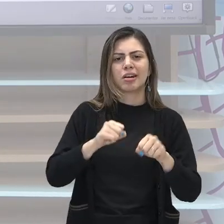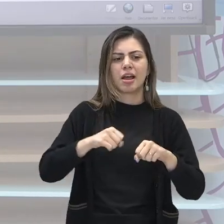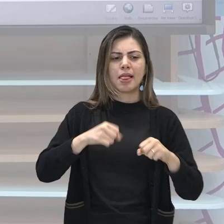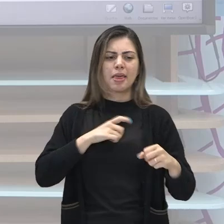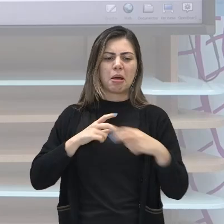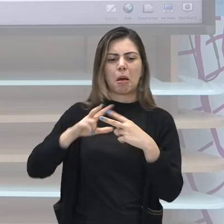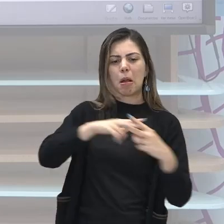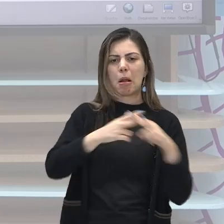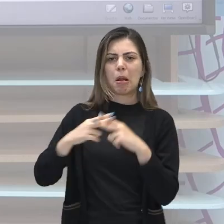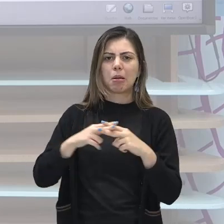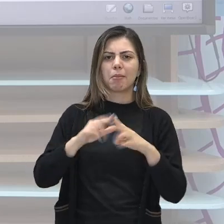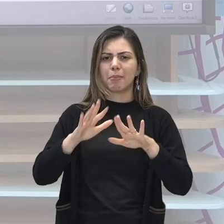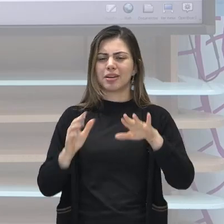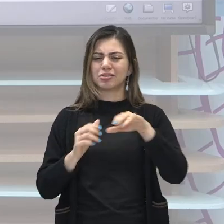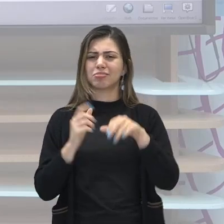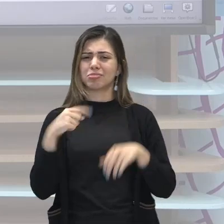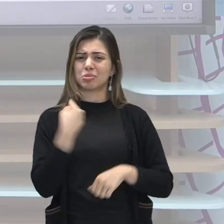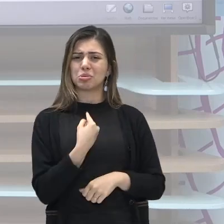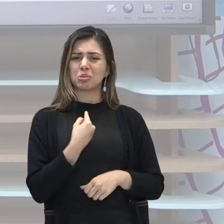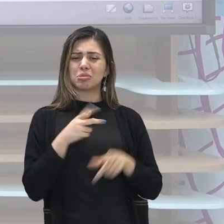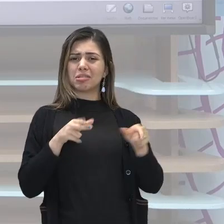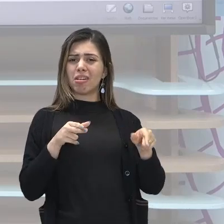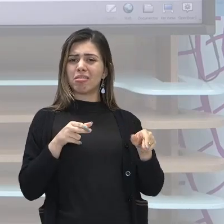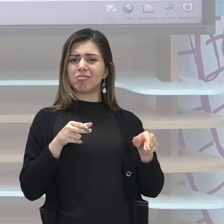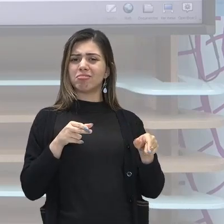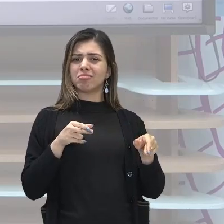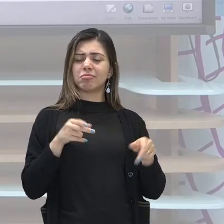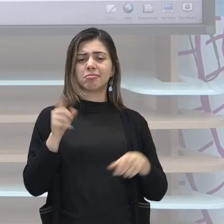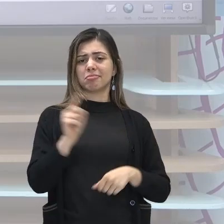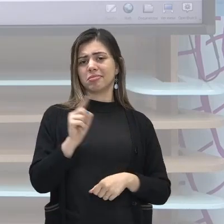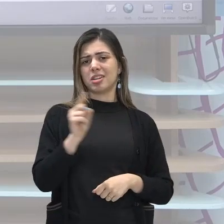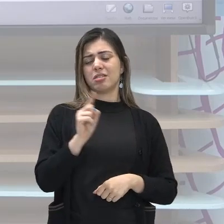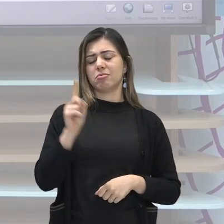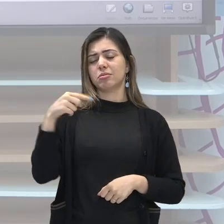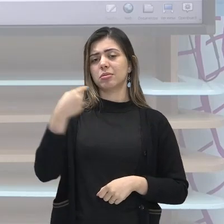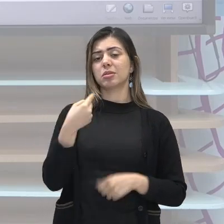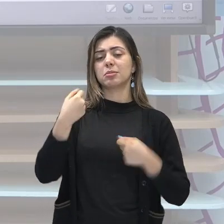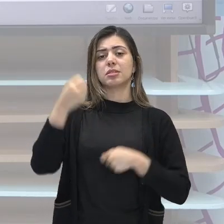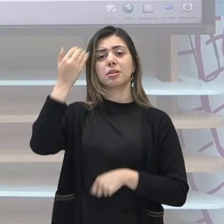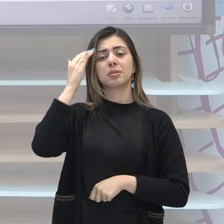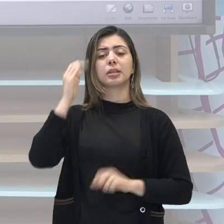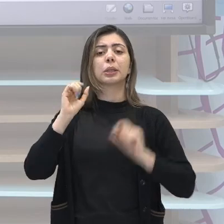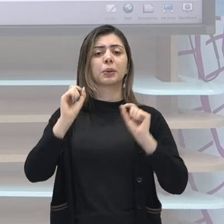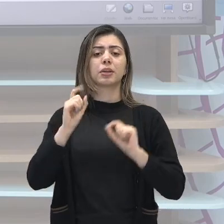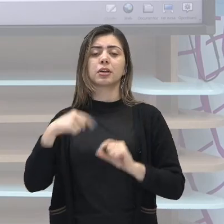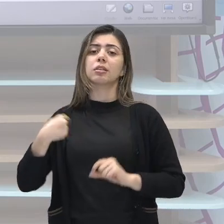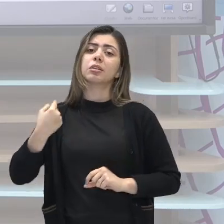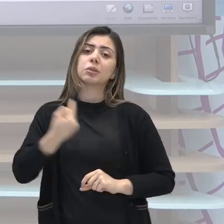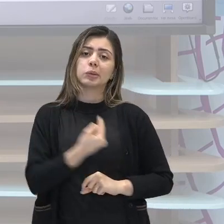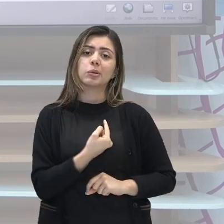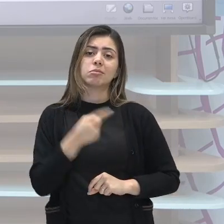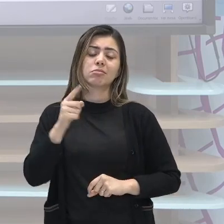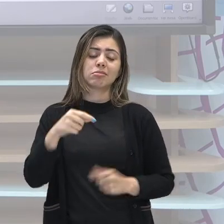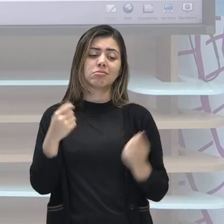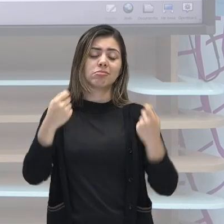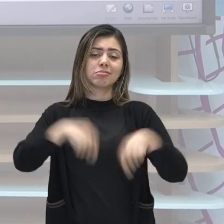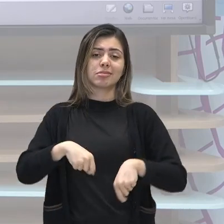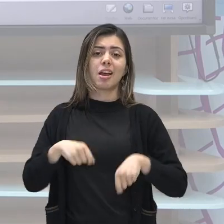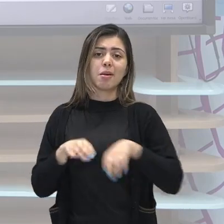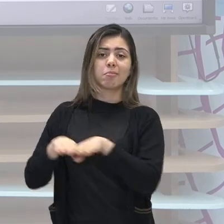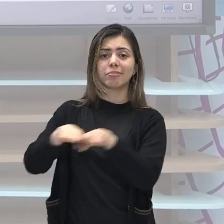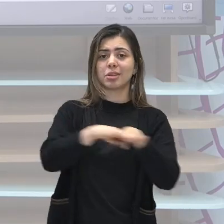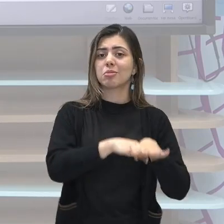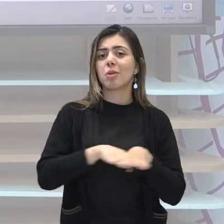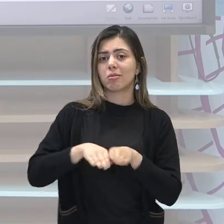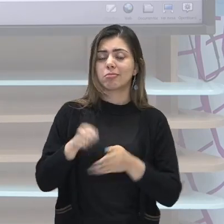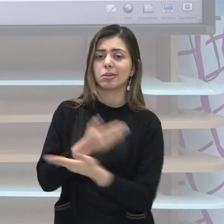humanos, não precisamos disso. Nós precisamos compreender que todos nós temos a mesma capacidade.